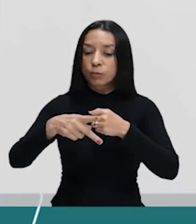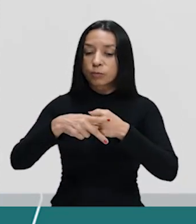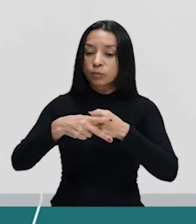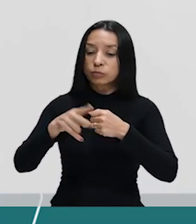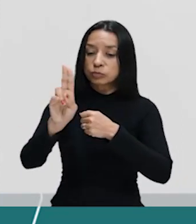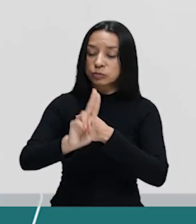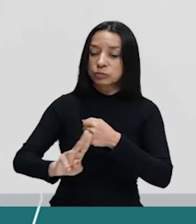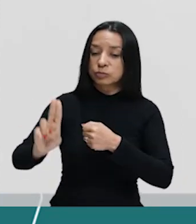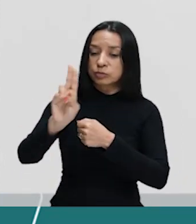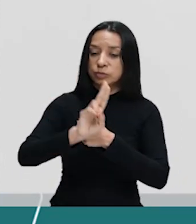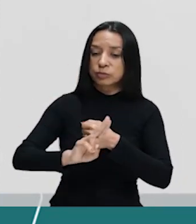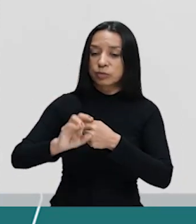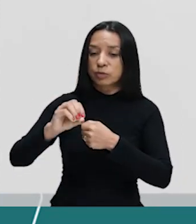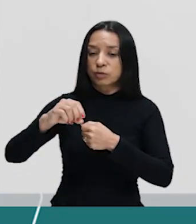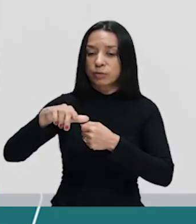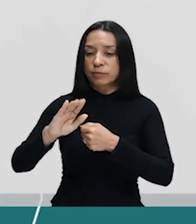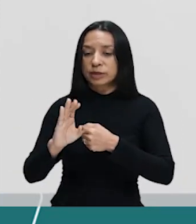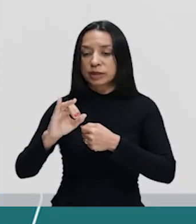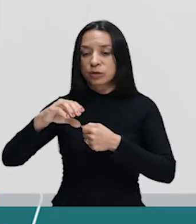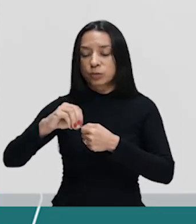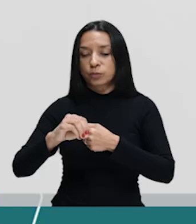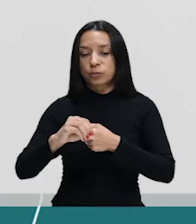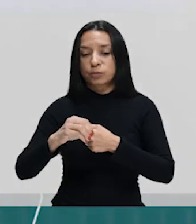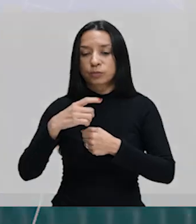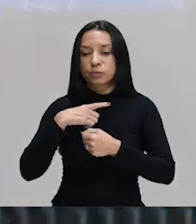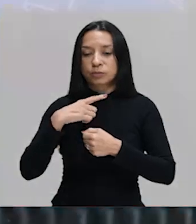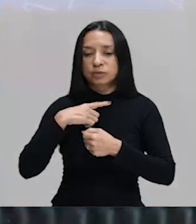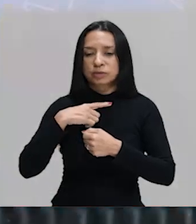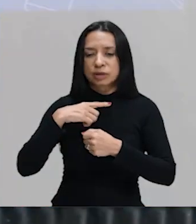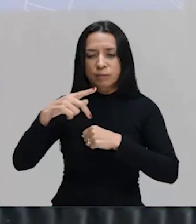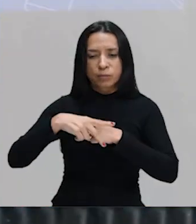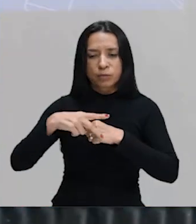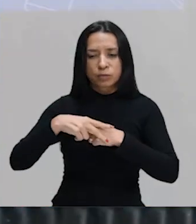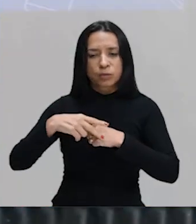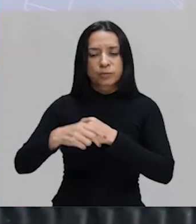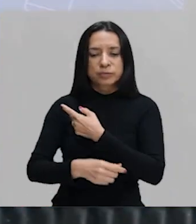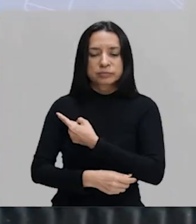oblíquo está incorreta. Aqui eu tenho pronome oblíquo.